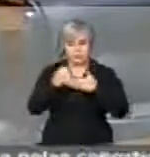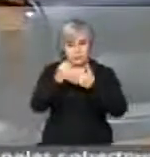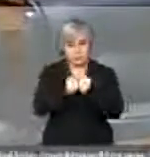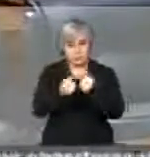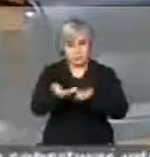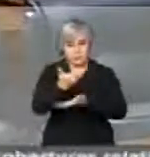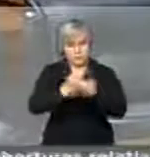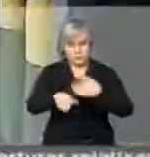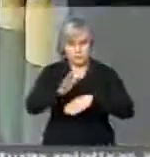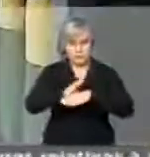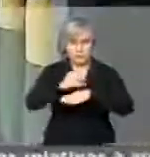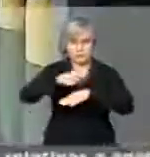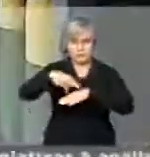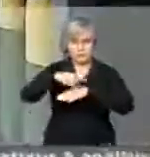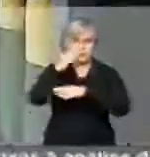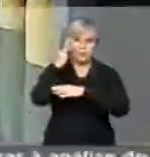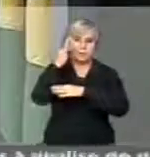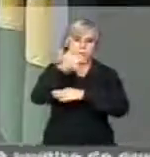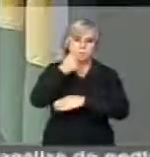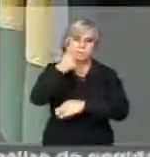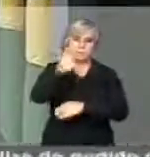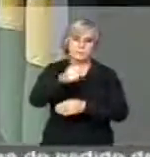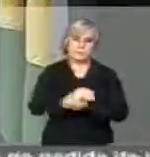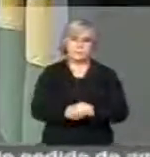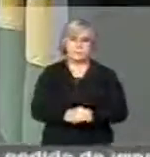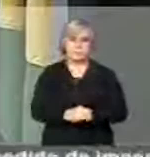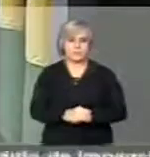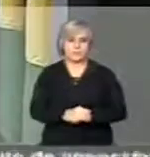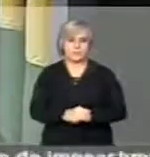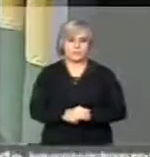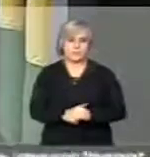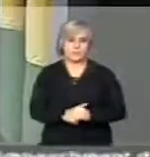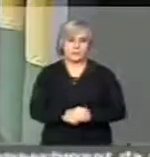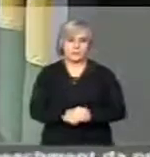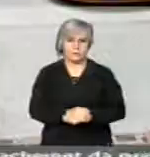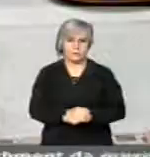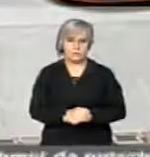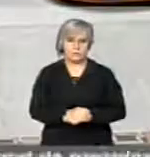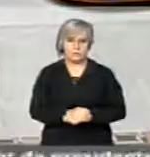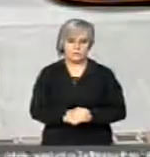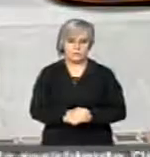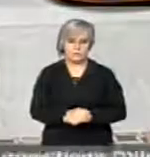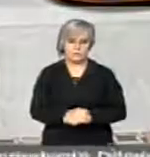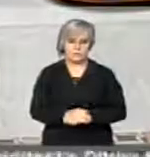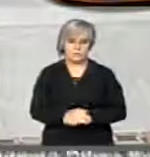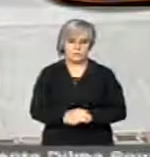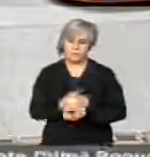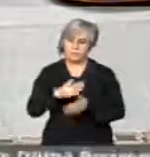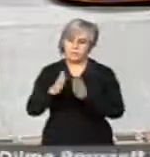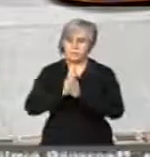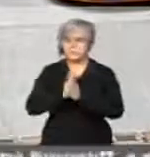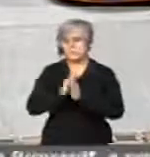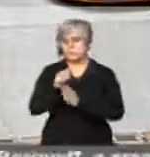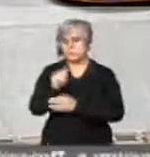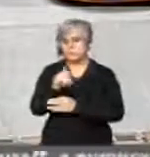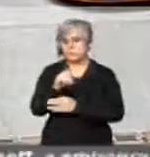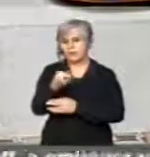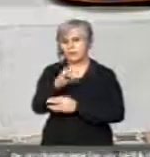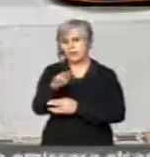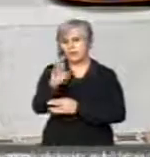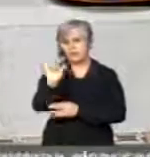obrigado, deputado. A gente solicita aos parlamentares que a parte é pequena, porque muitas vezes o pronunciamento da parte